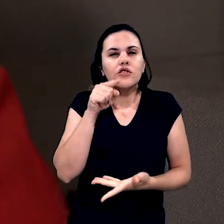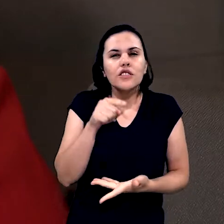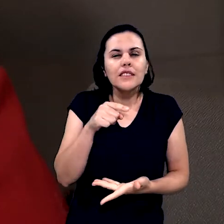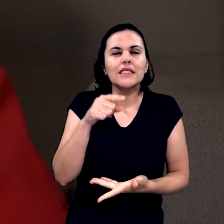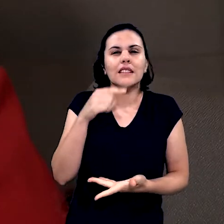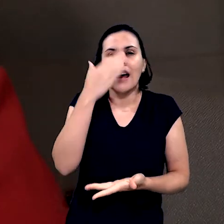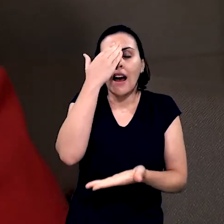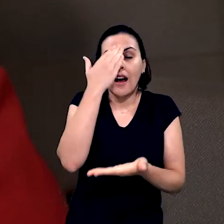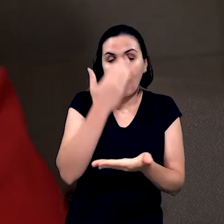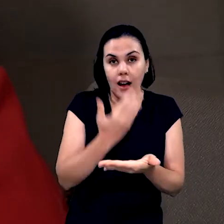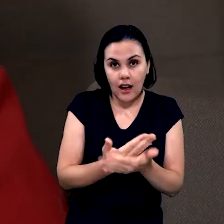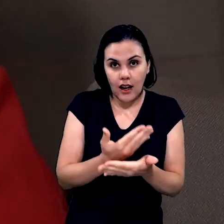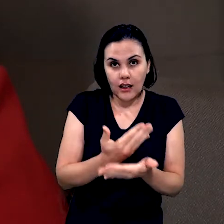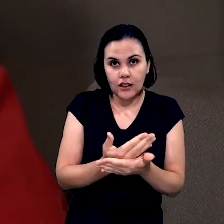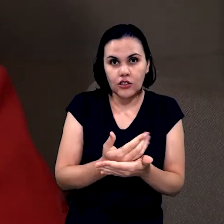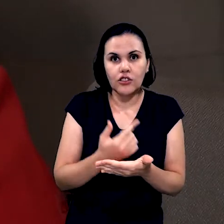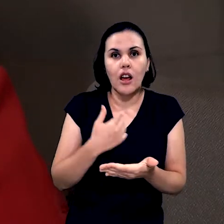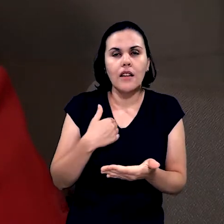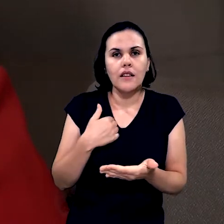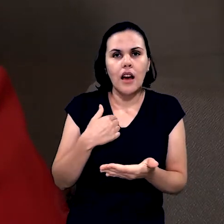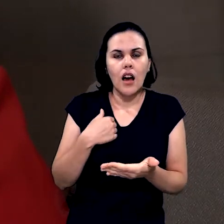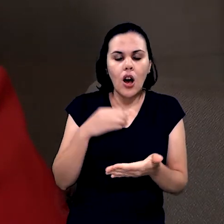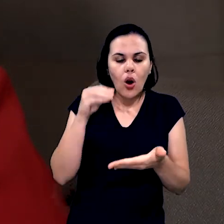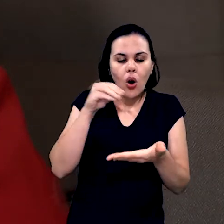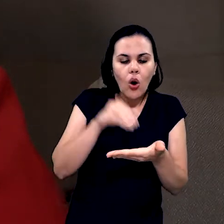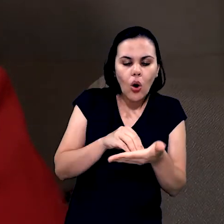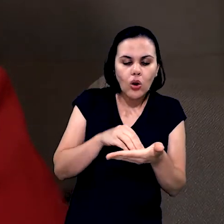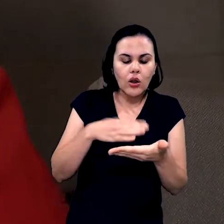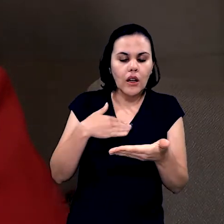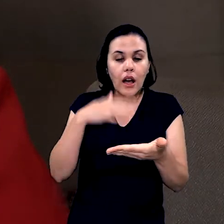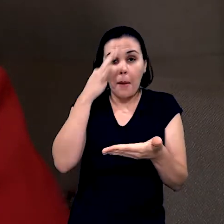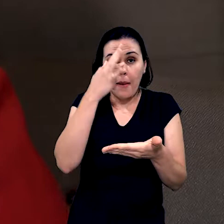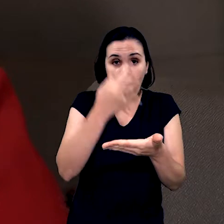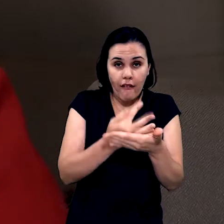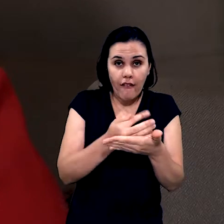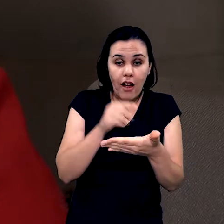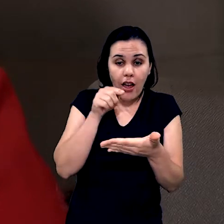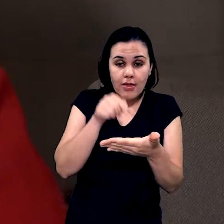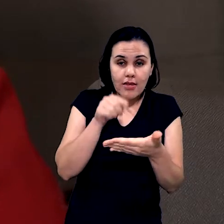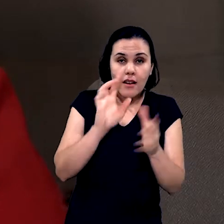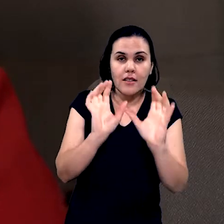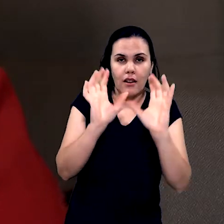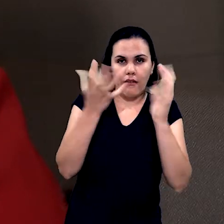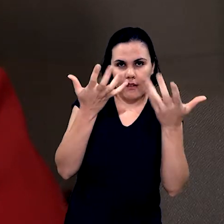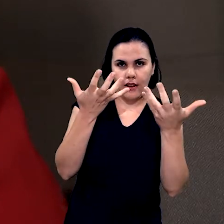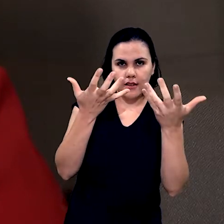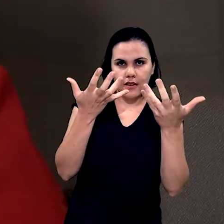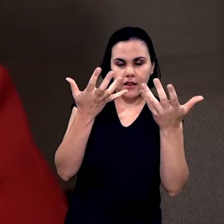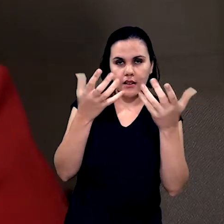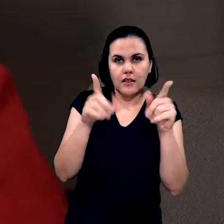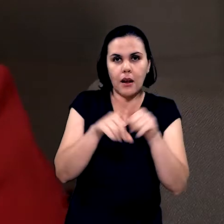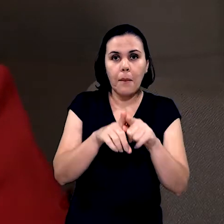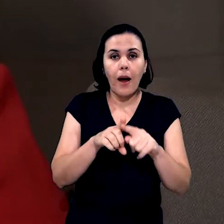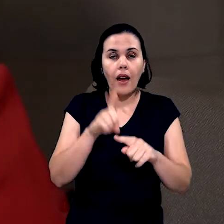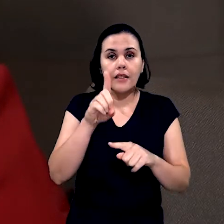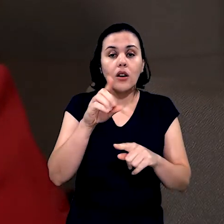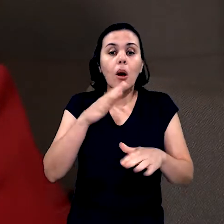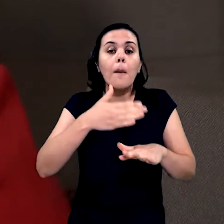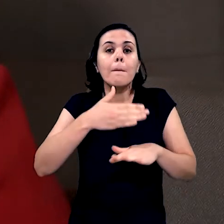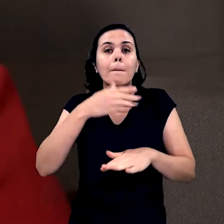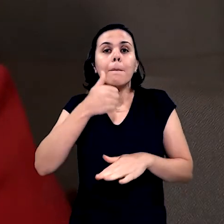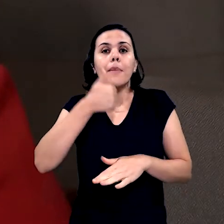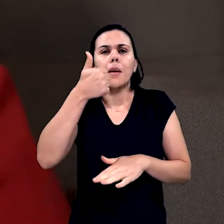Quando você acredita, eu depositei a minha fé na festa em Deus. No